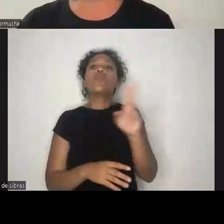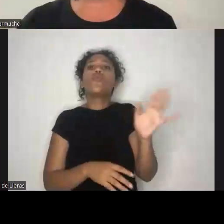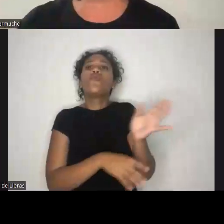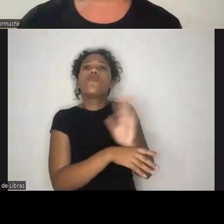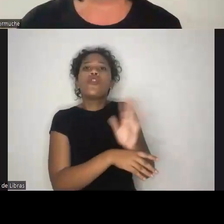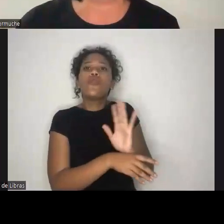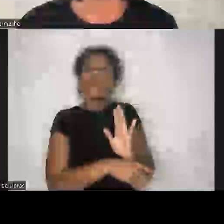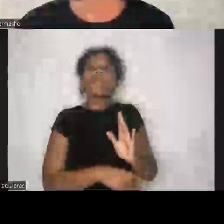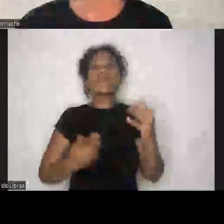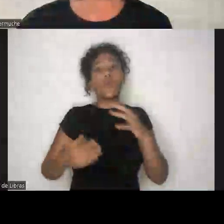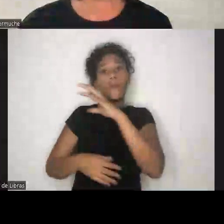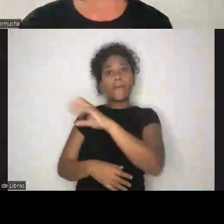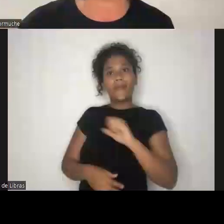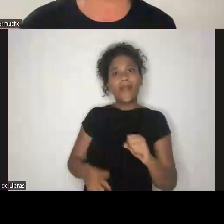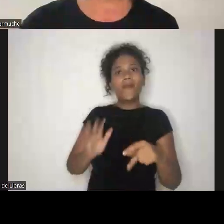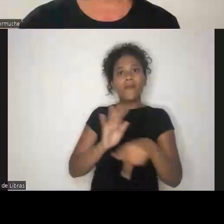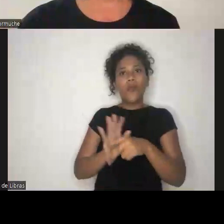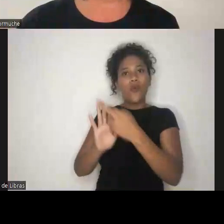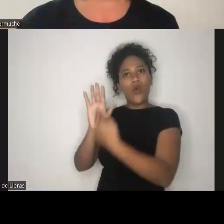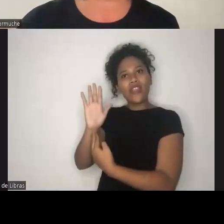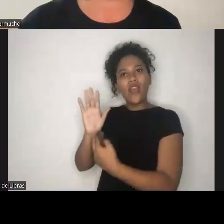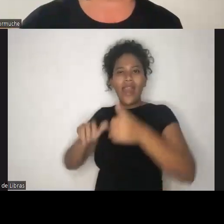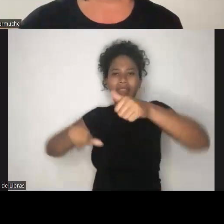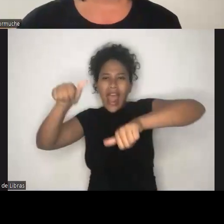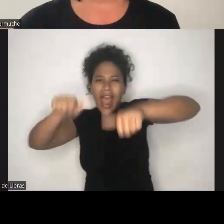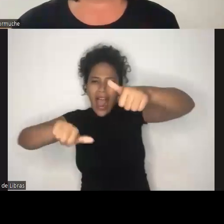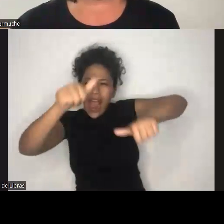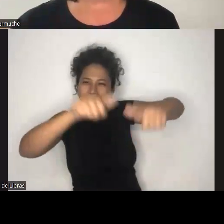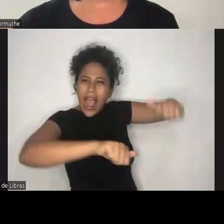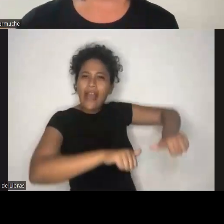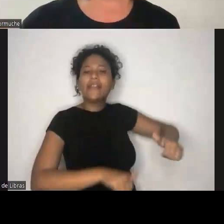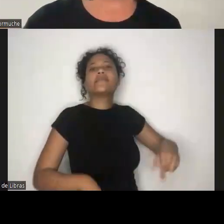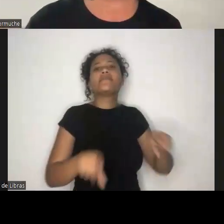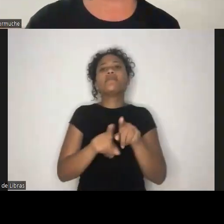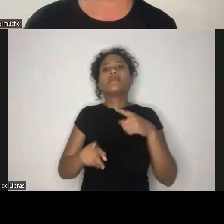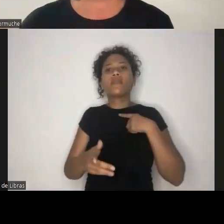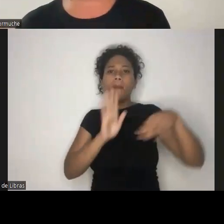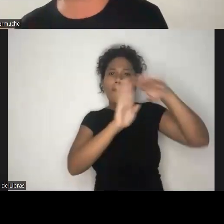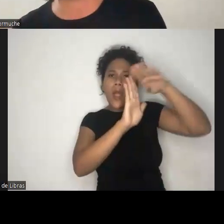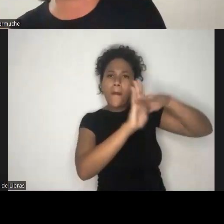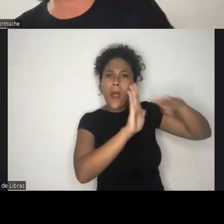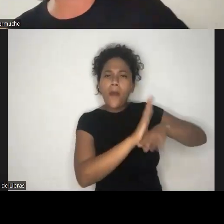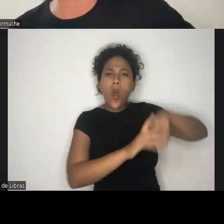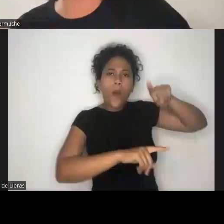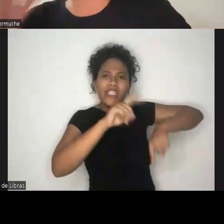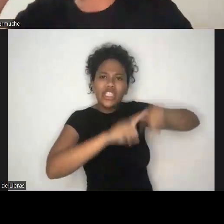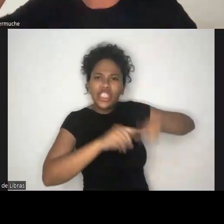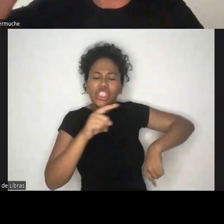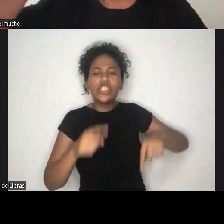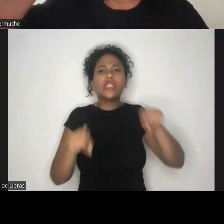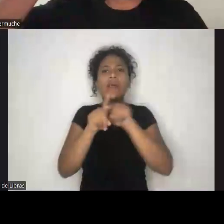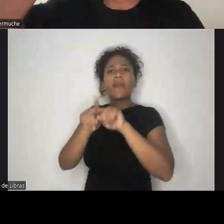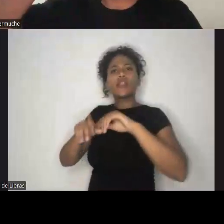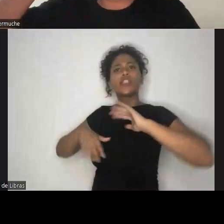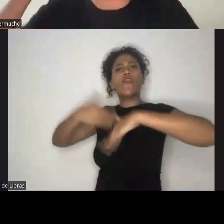roteiro do estômago fiz uma análise então assim tem a decoupagem de arte dos objetos o desenvolvimento do